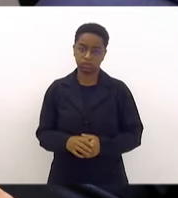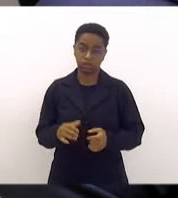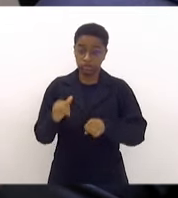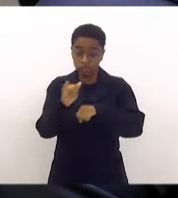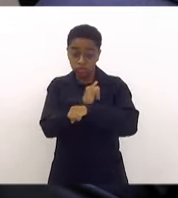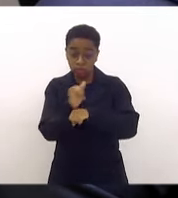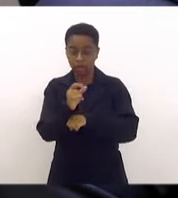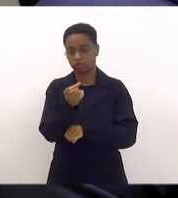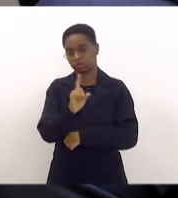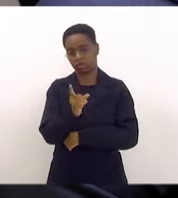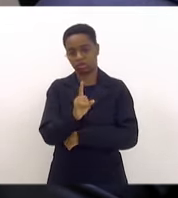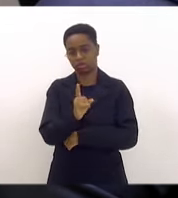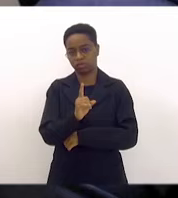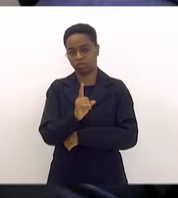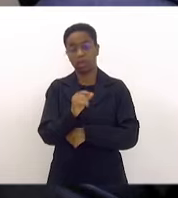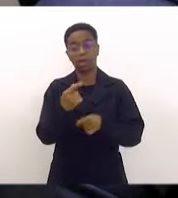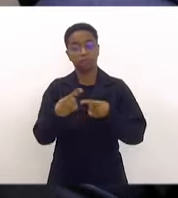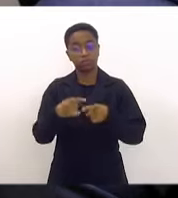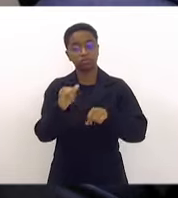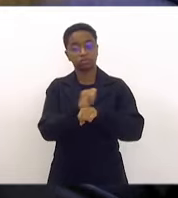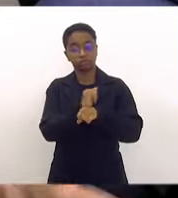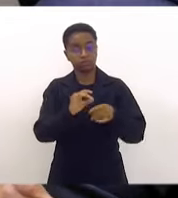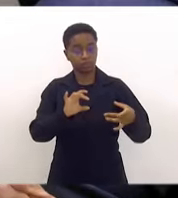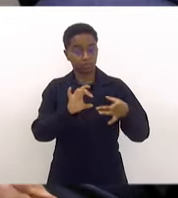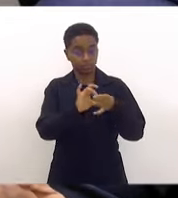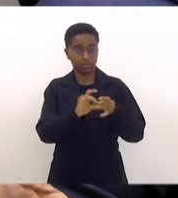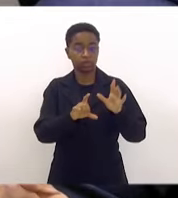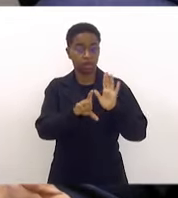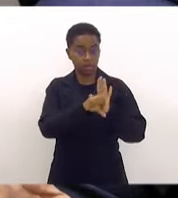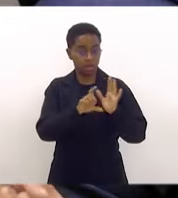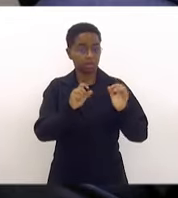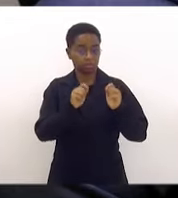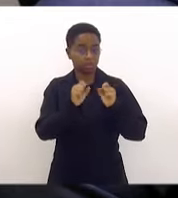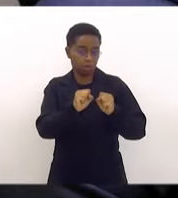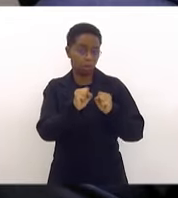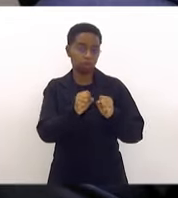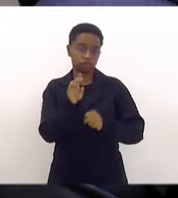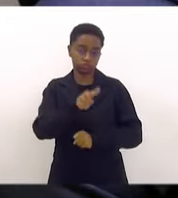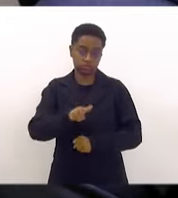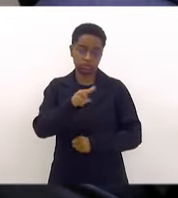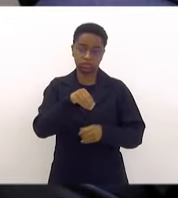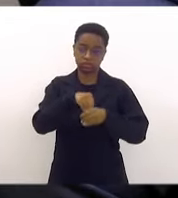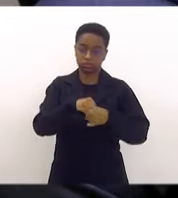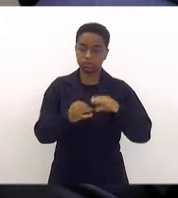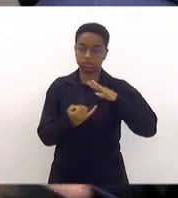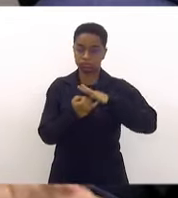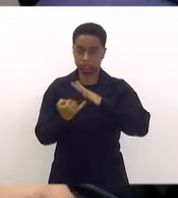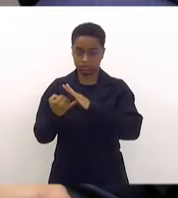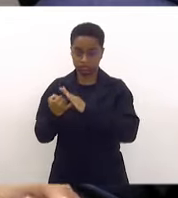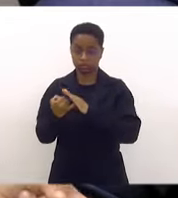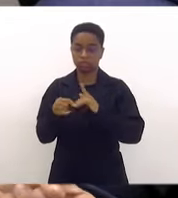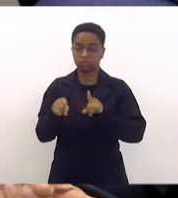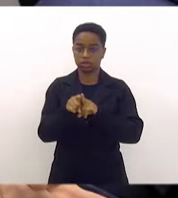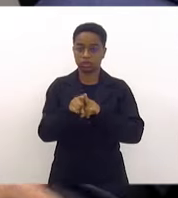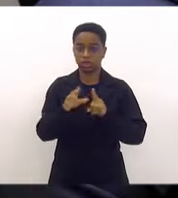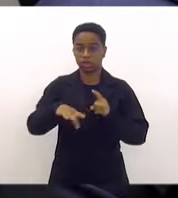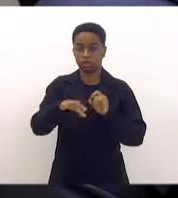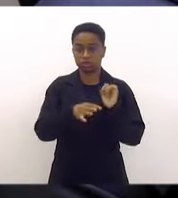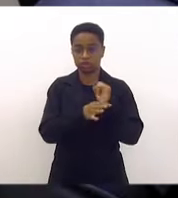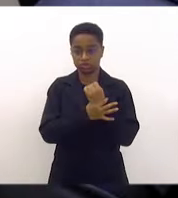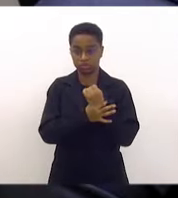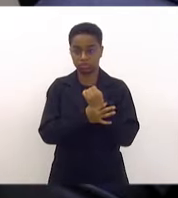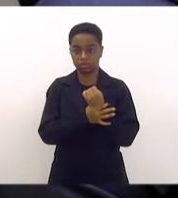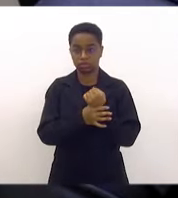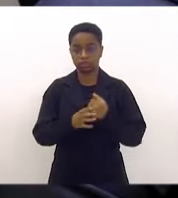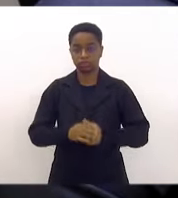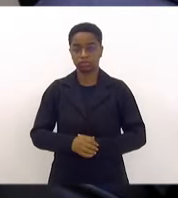não o instrumento é parte do aparato legal das instituições e das forças de segurança